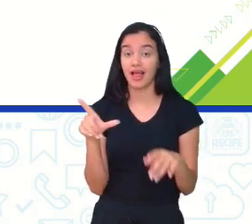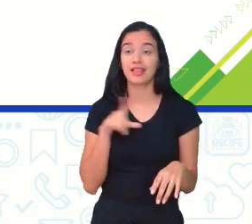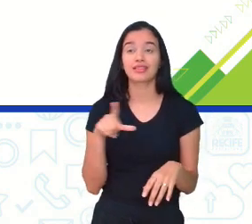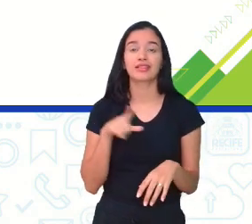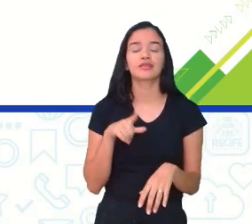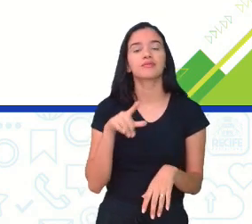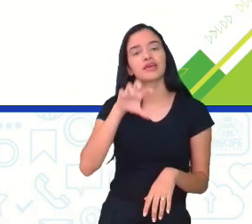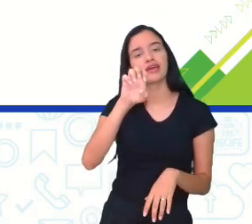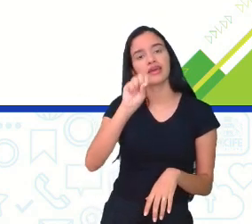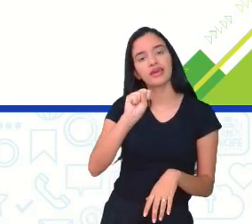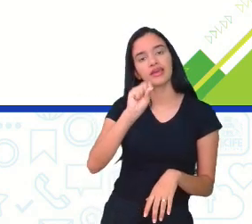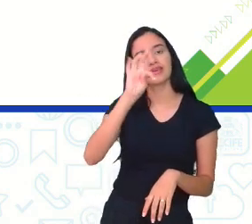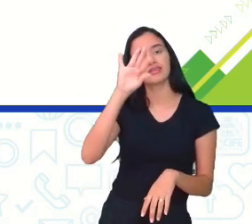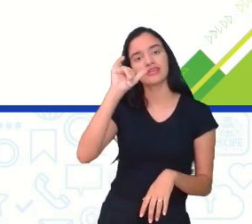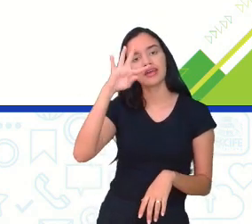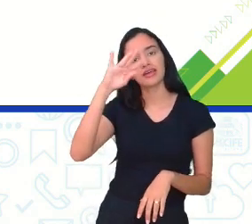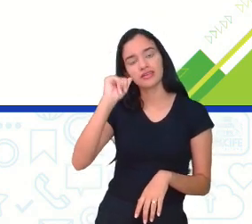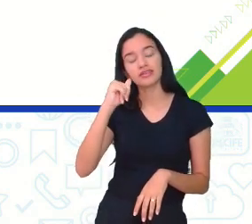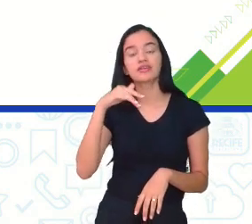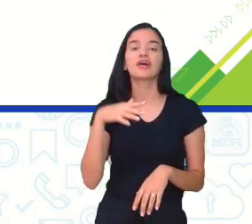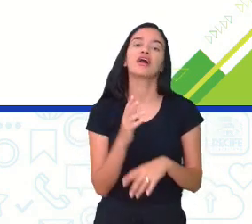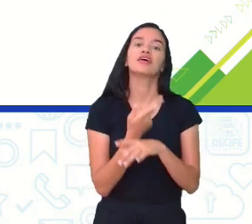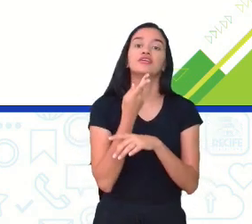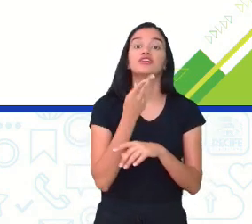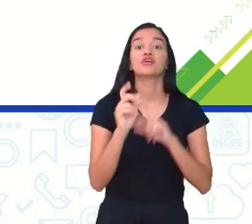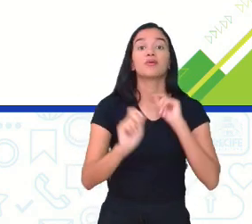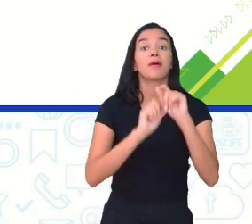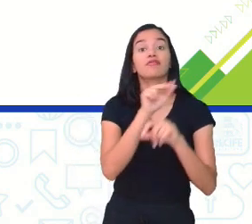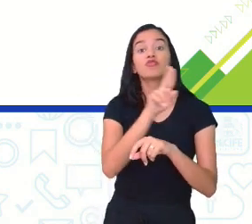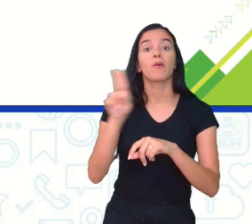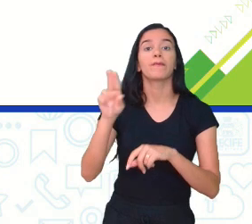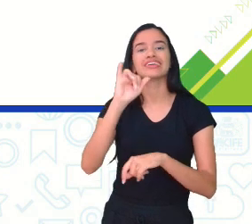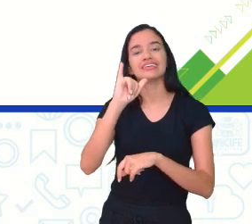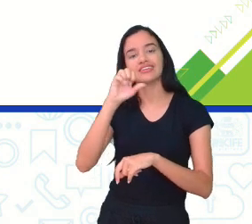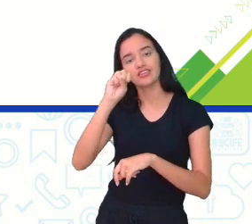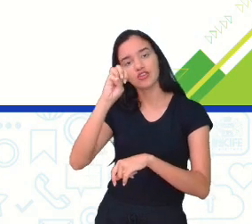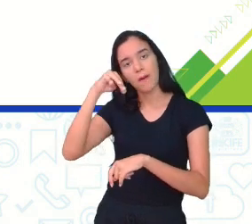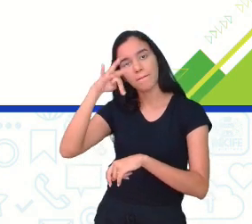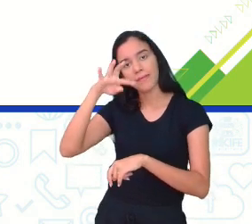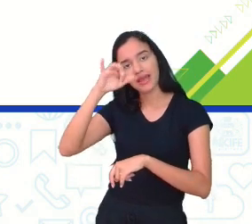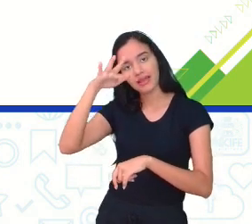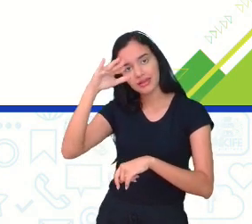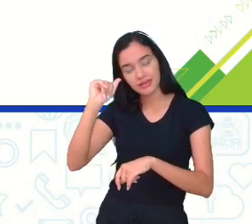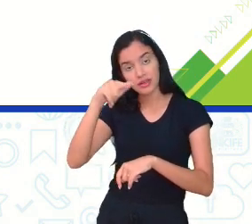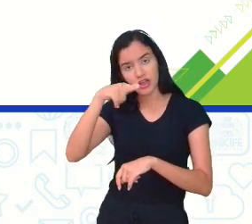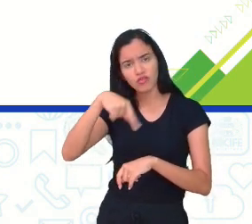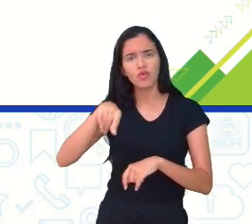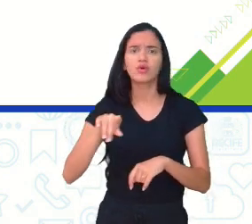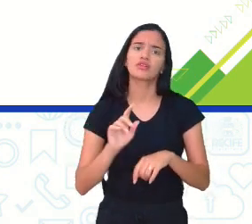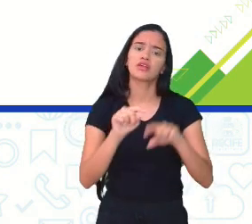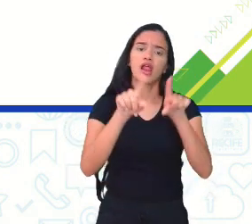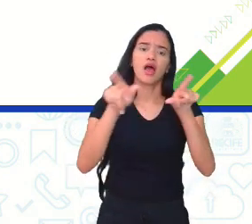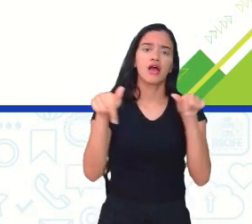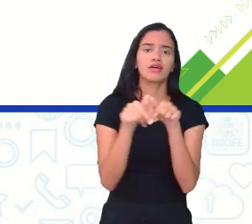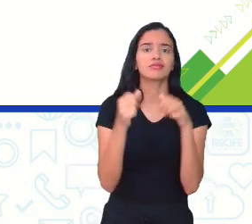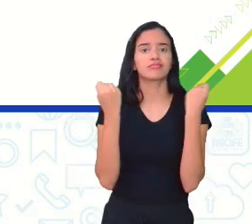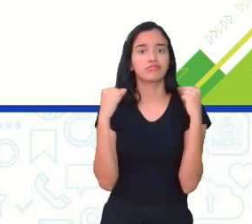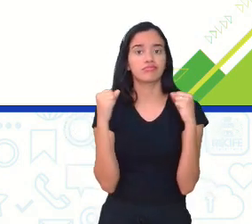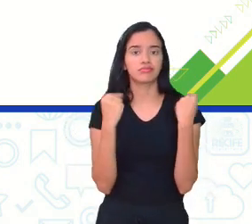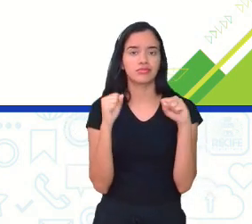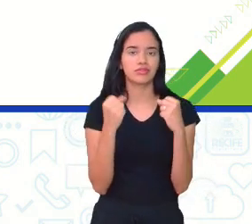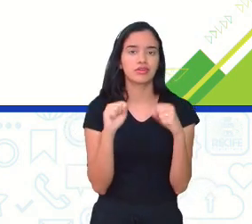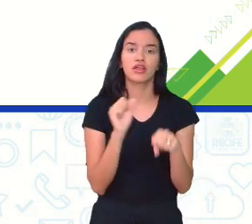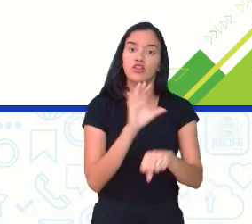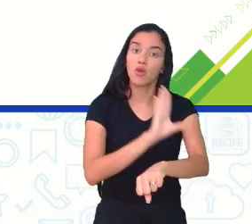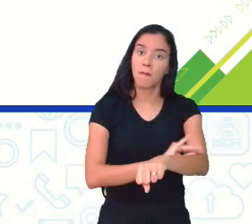estática também, que a gente chama de força isométrica. Então, um dia quando vocês forem na academia, né, fazer um treino de musculação